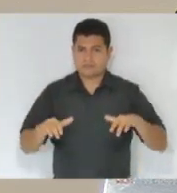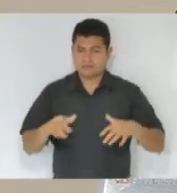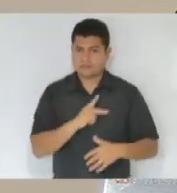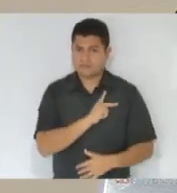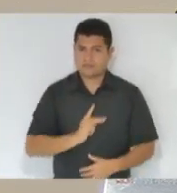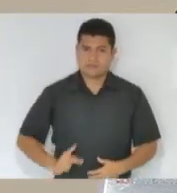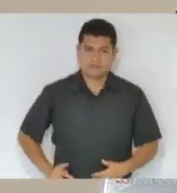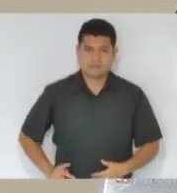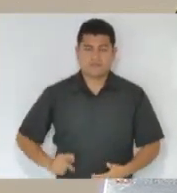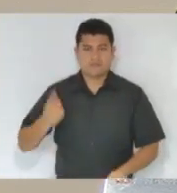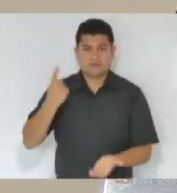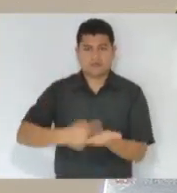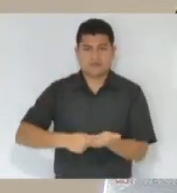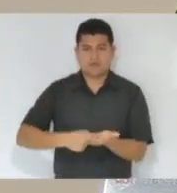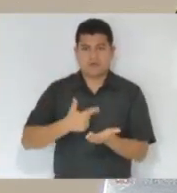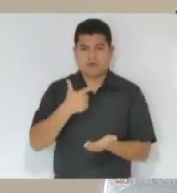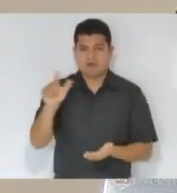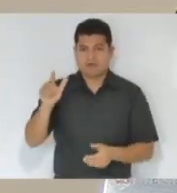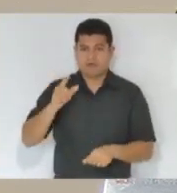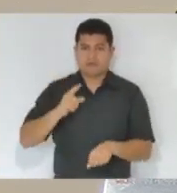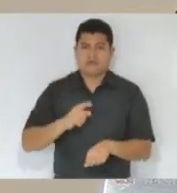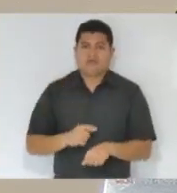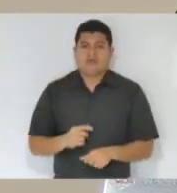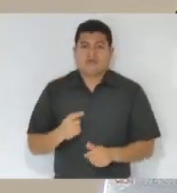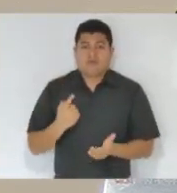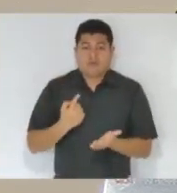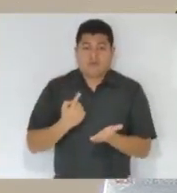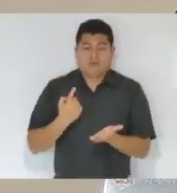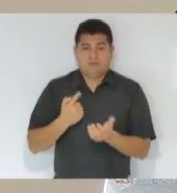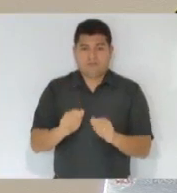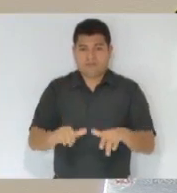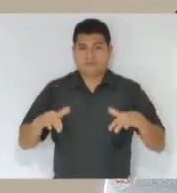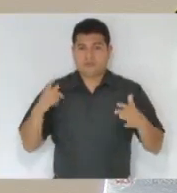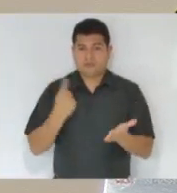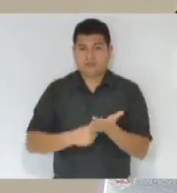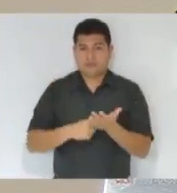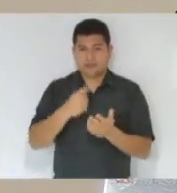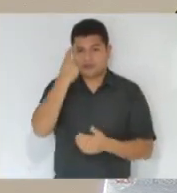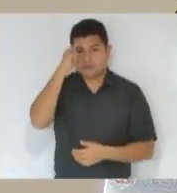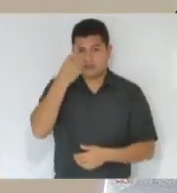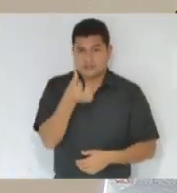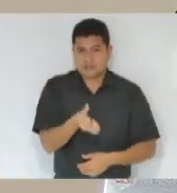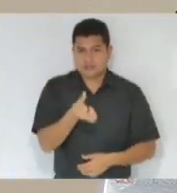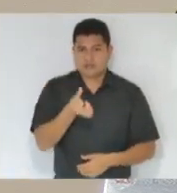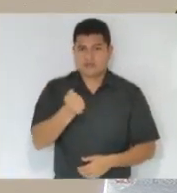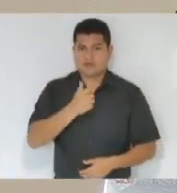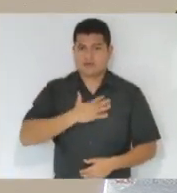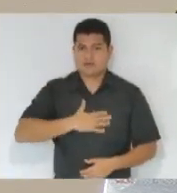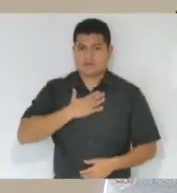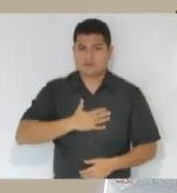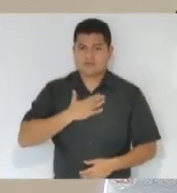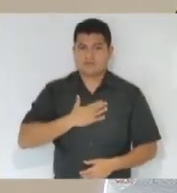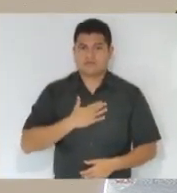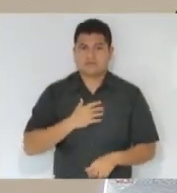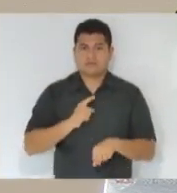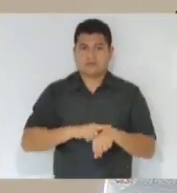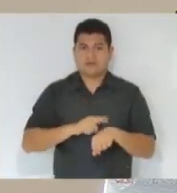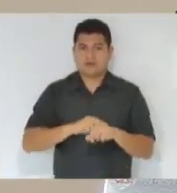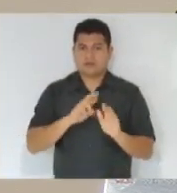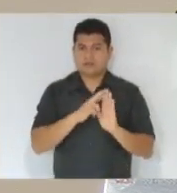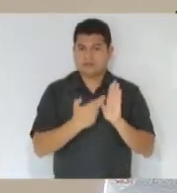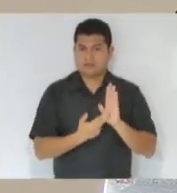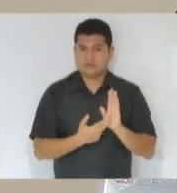sessão, convocou outra ordinária para o dia 6 de agosto, no horário regimental. Para constar, eu,